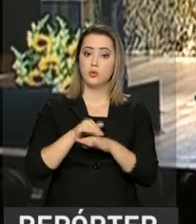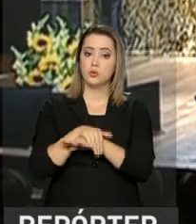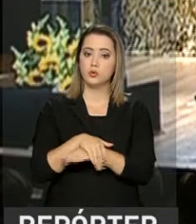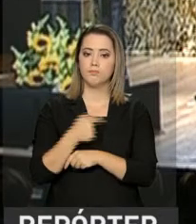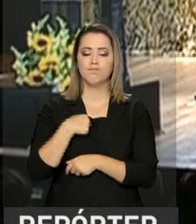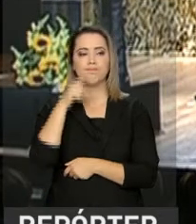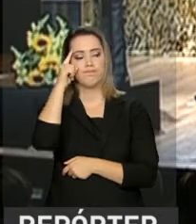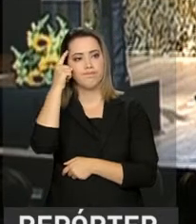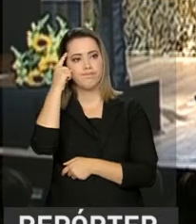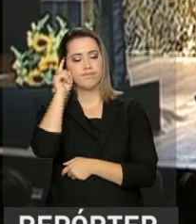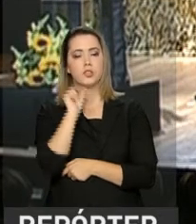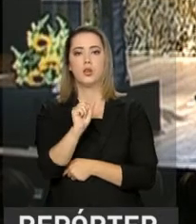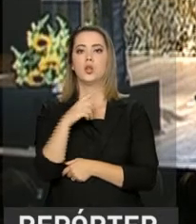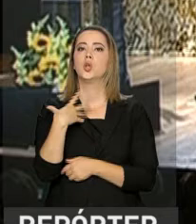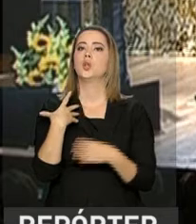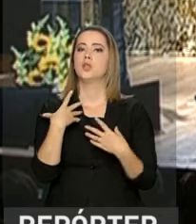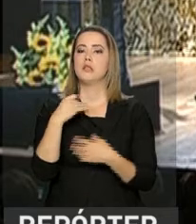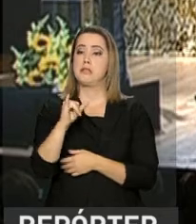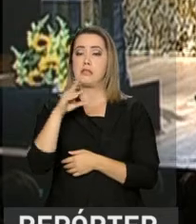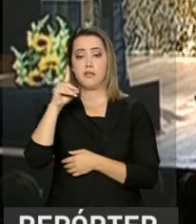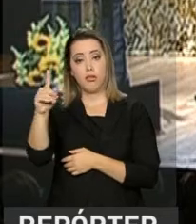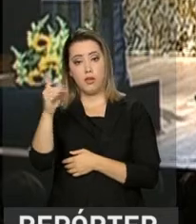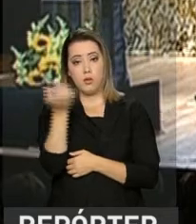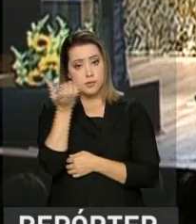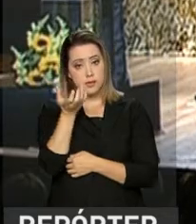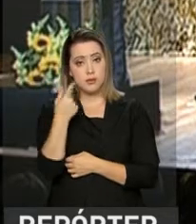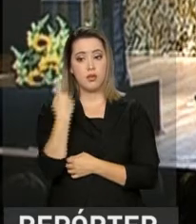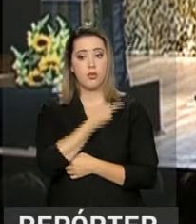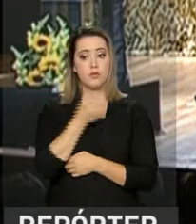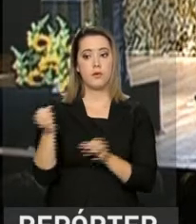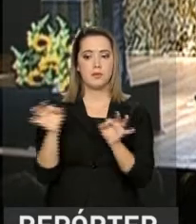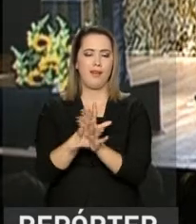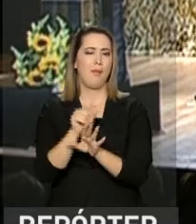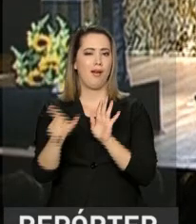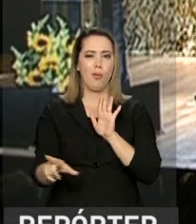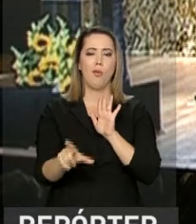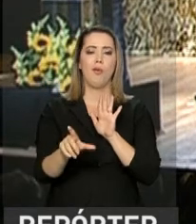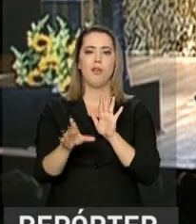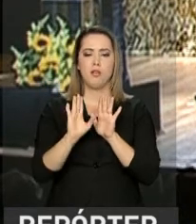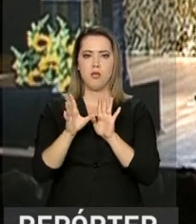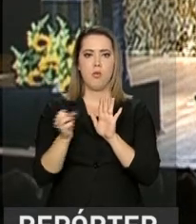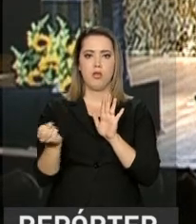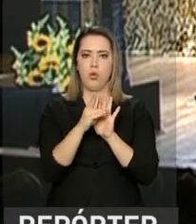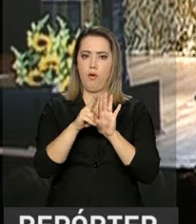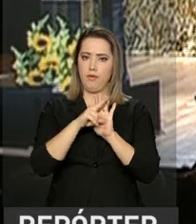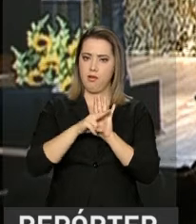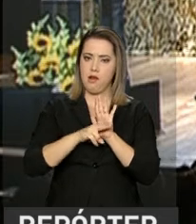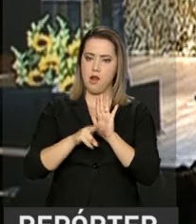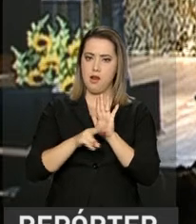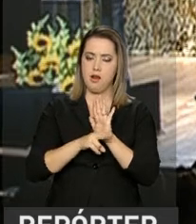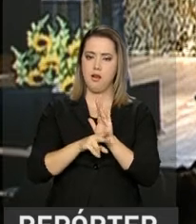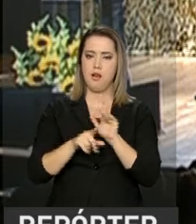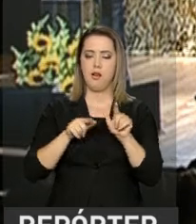penso eu, se Deus quiser, nós vamos finalizar a modernização da legislação trabalhista, Caffarelli, que é exatamente